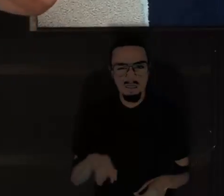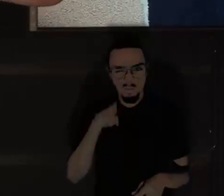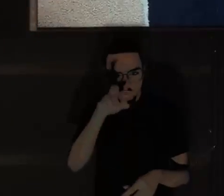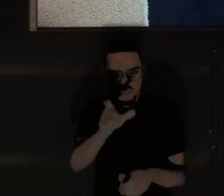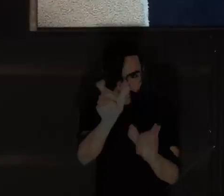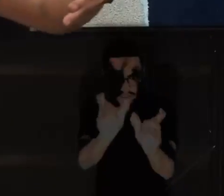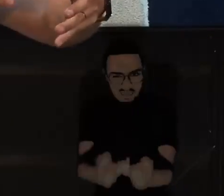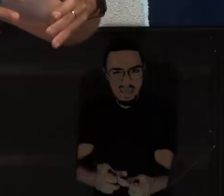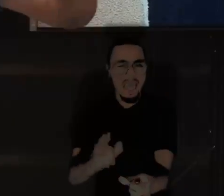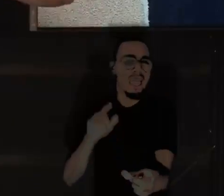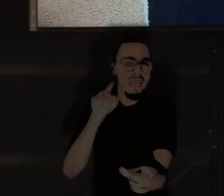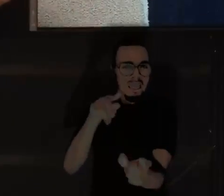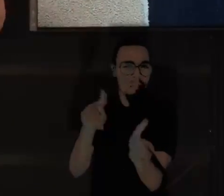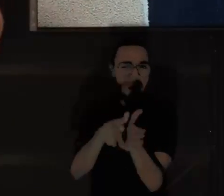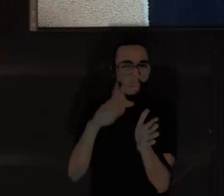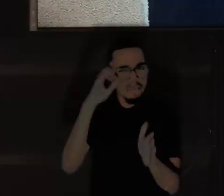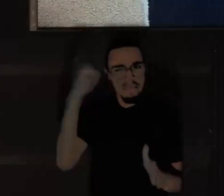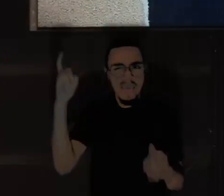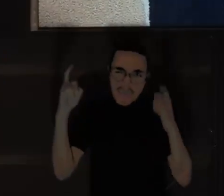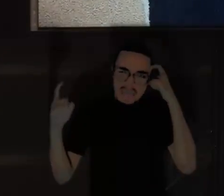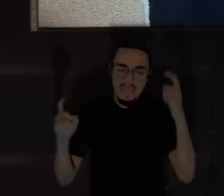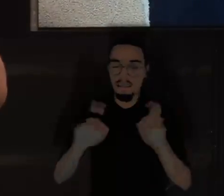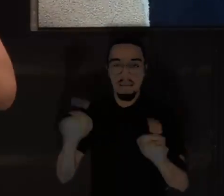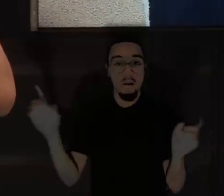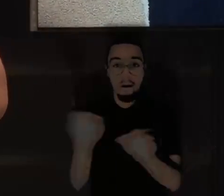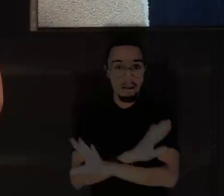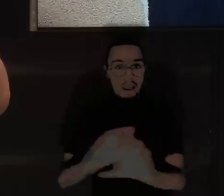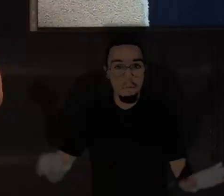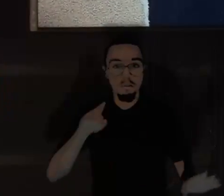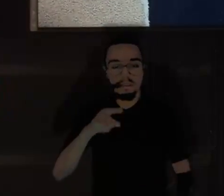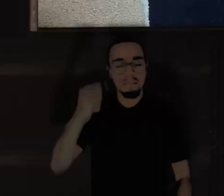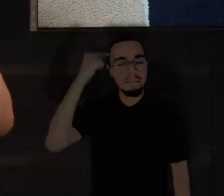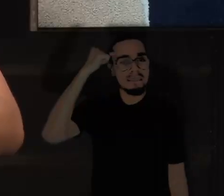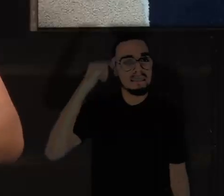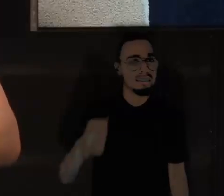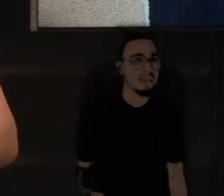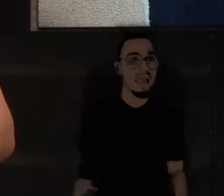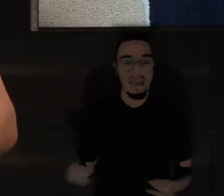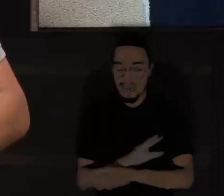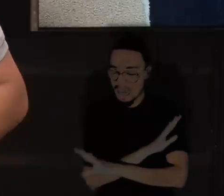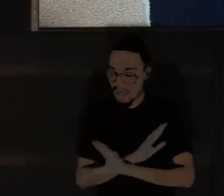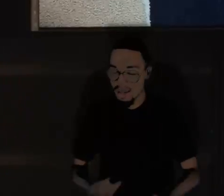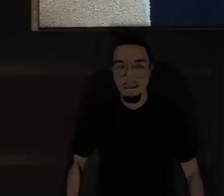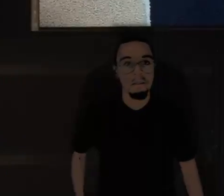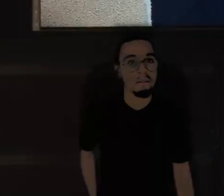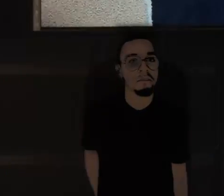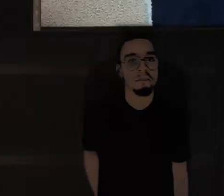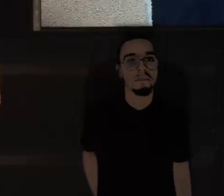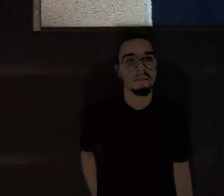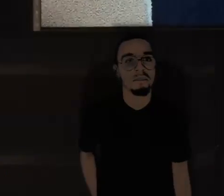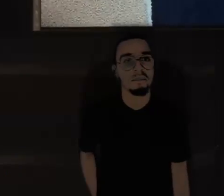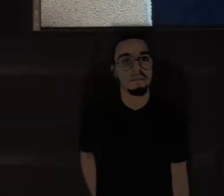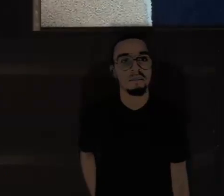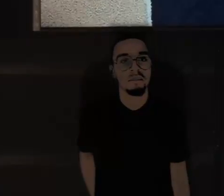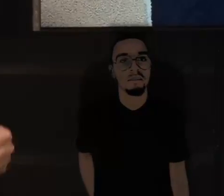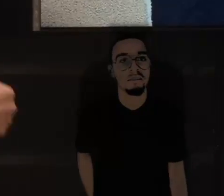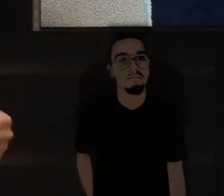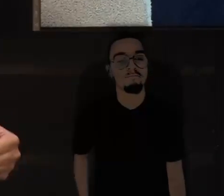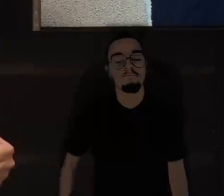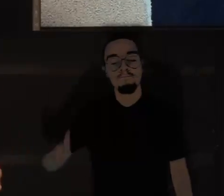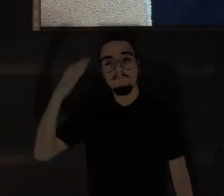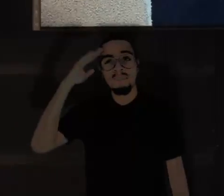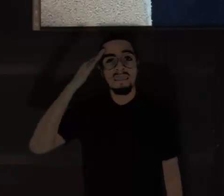tem nada a ver com a sua ideia. Tira essa síndrome, quebra esses paradigmas. Entenda que o